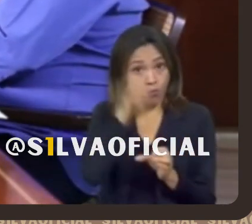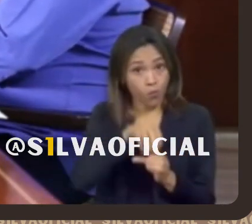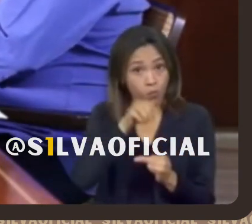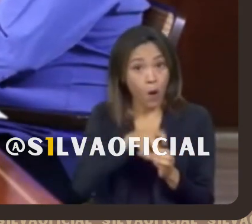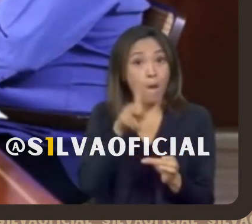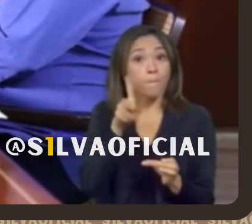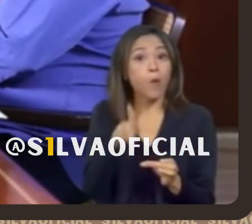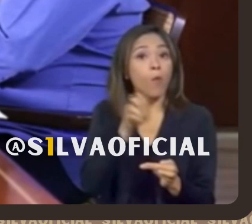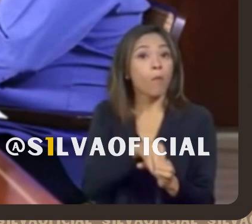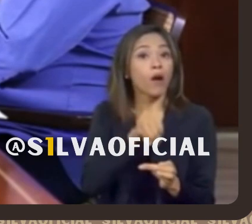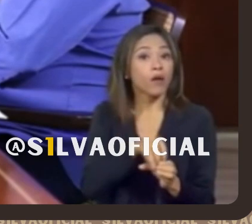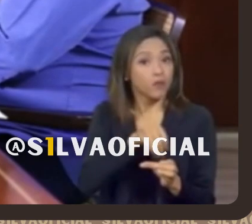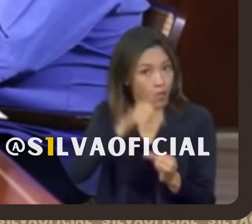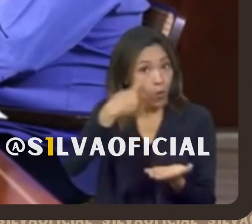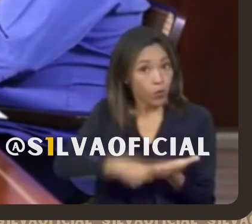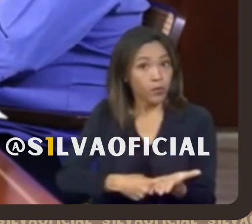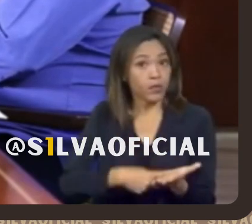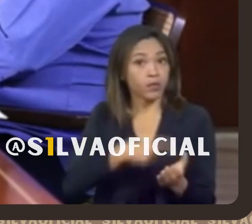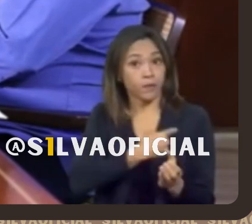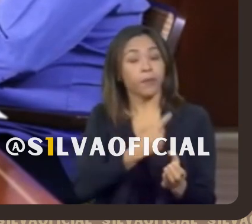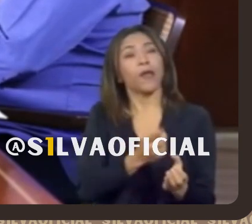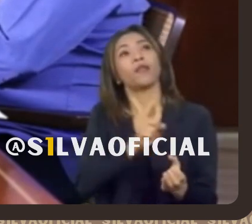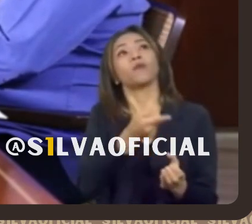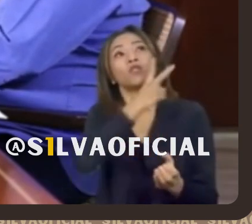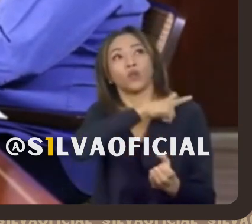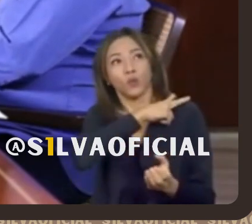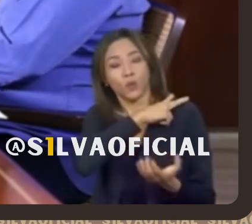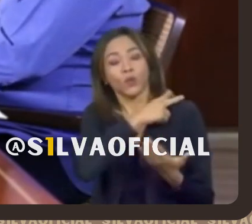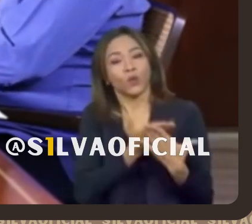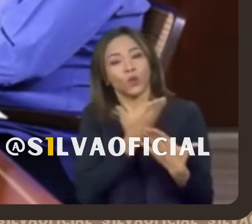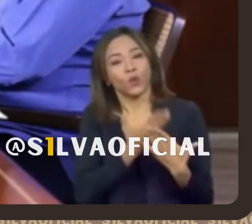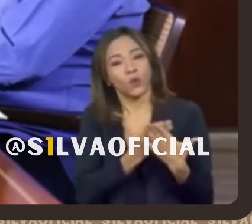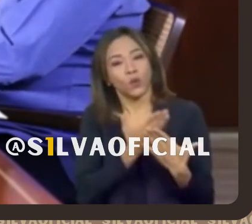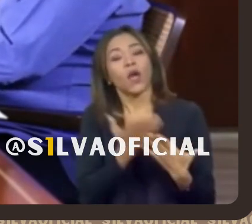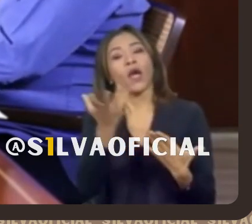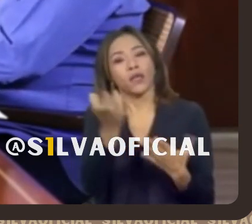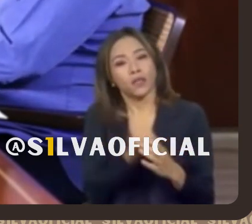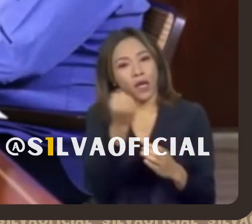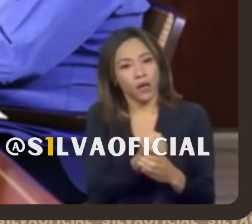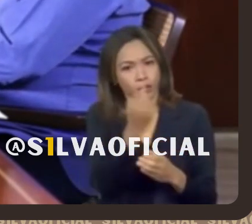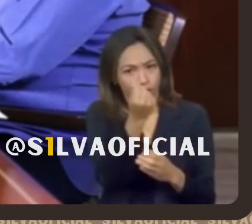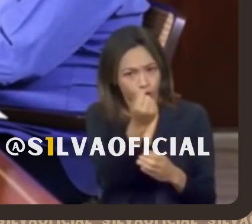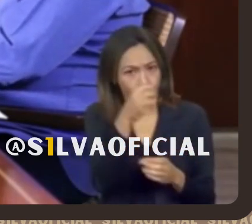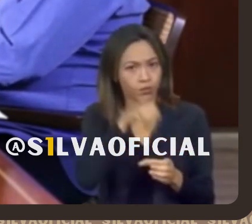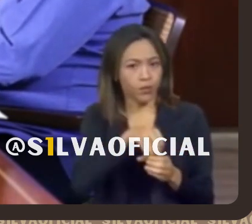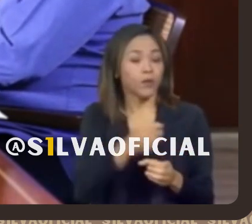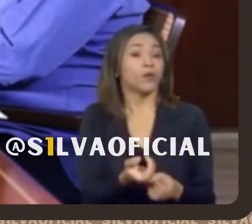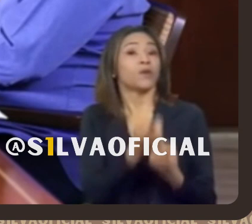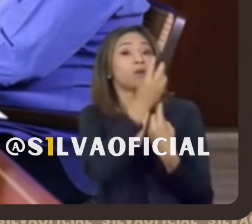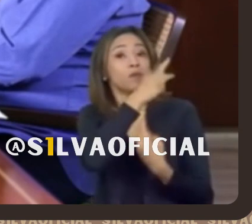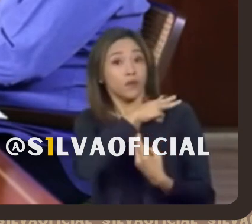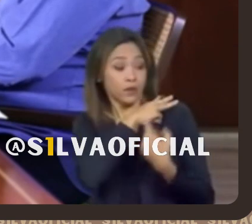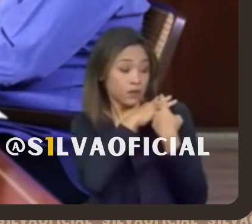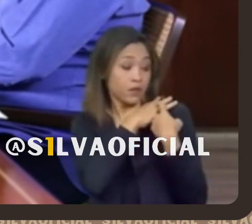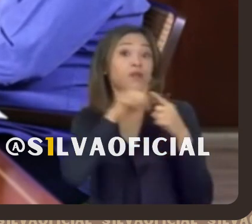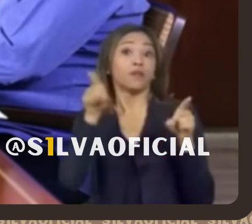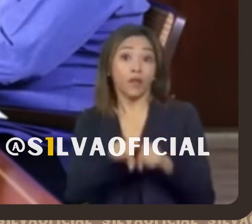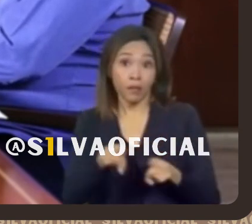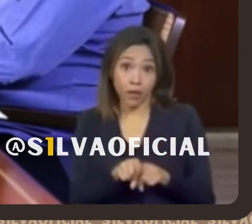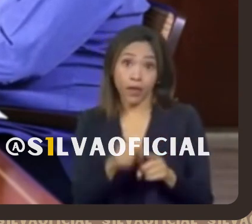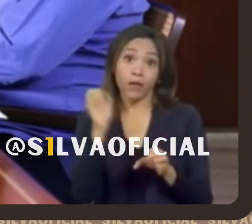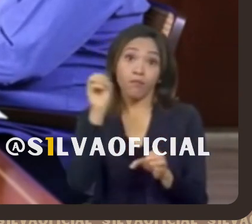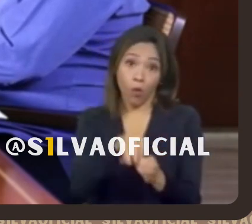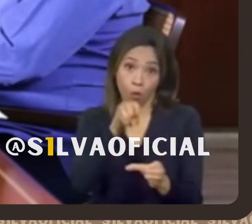compromisso e aí ele vai entre no segundo ano começa também recebe o auxílio mensal e no final do ano também a bolsa dep